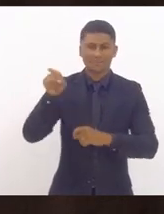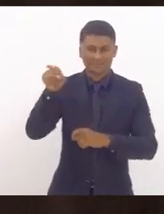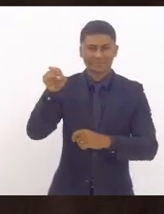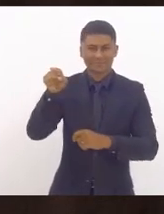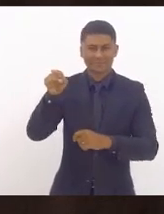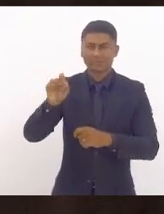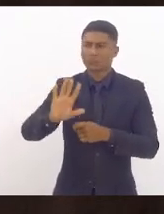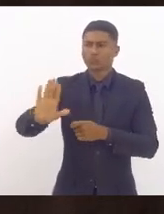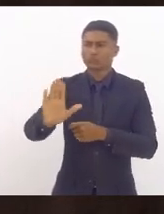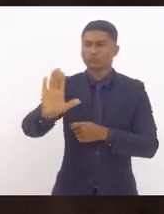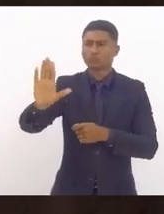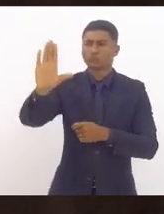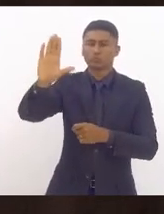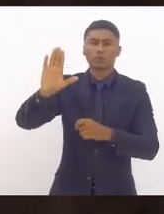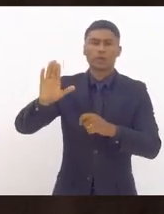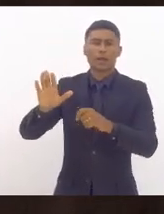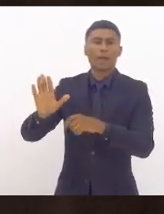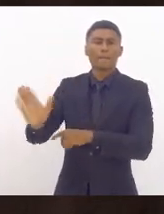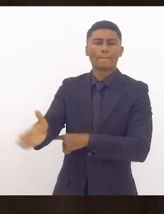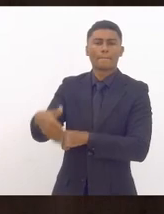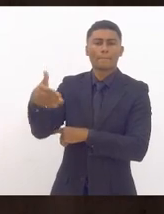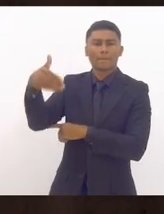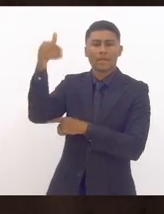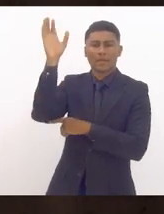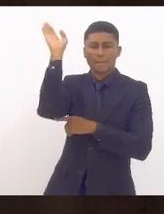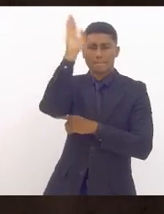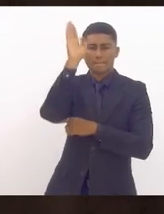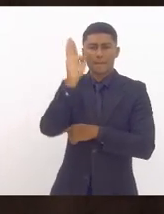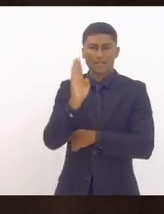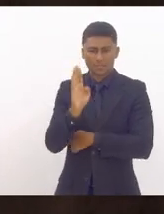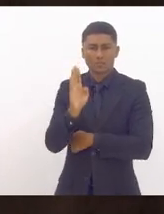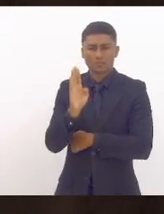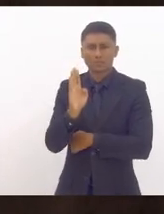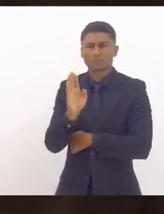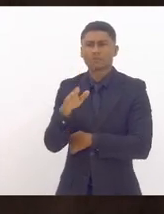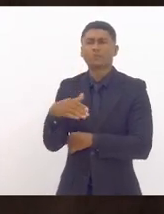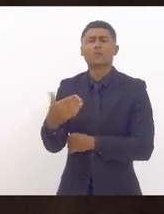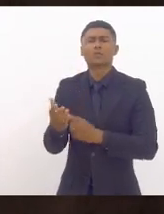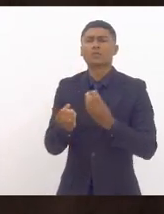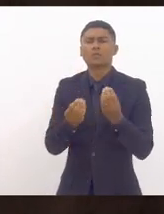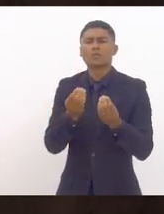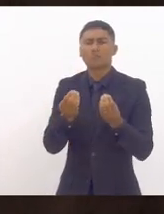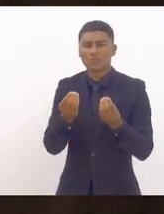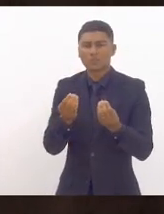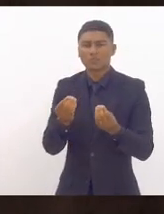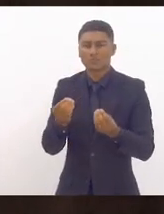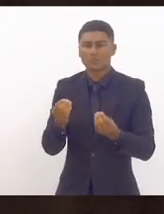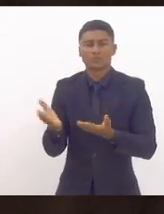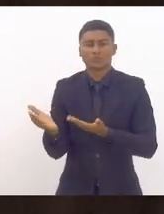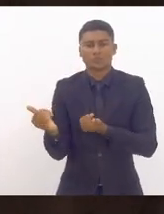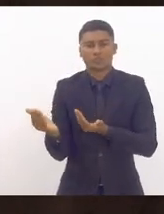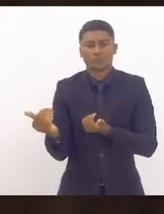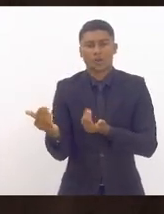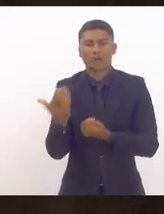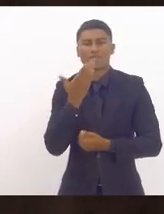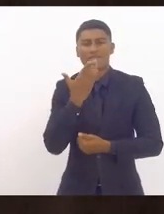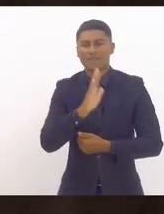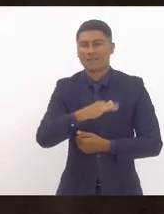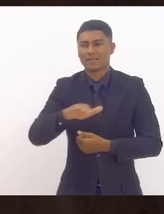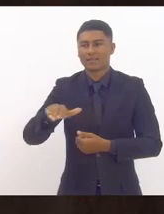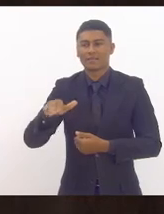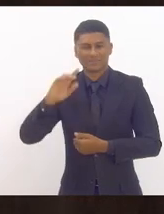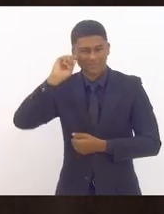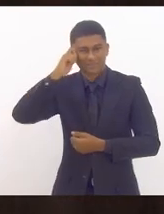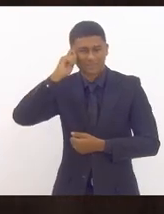Brasil, e essa pipa voa sobre as mãos de jovens e crianças